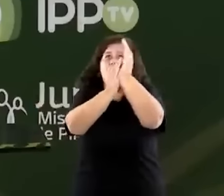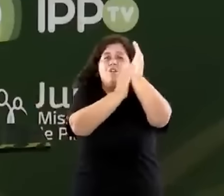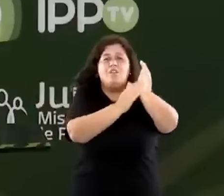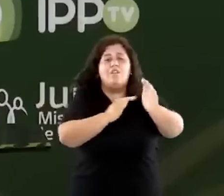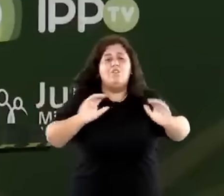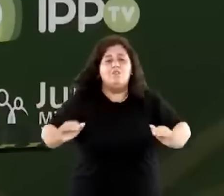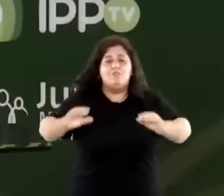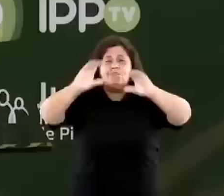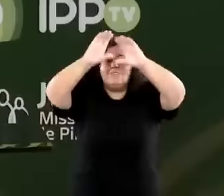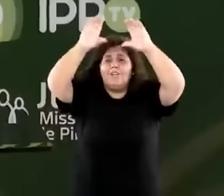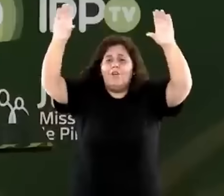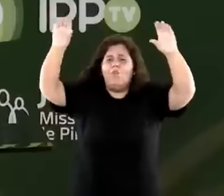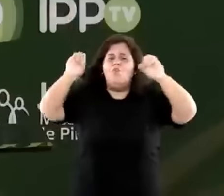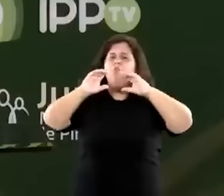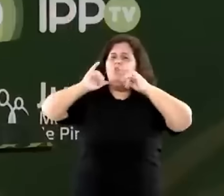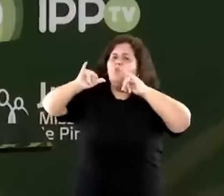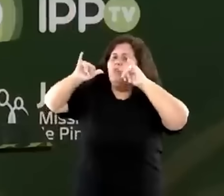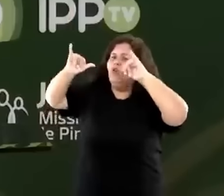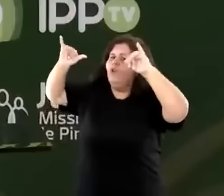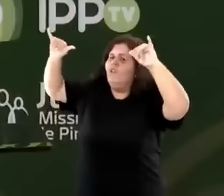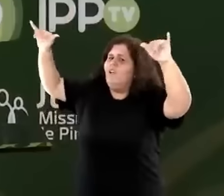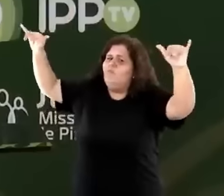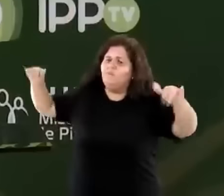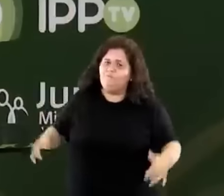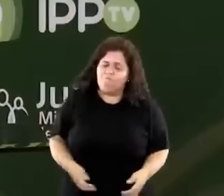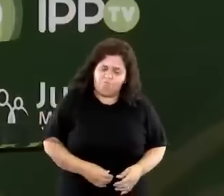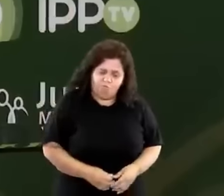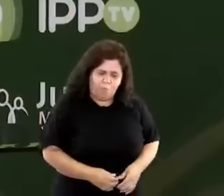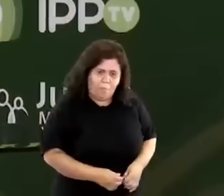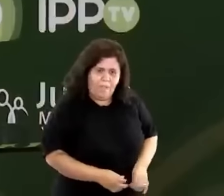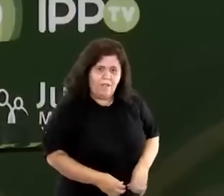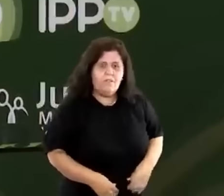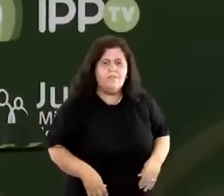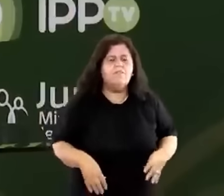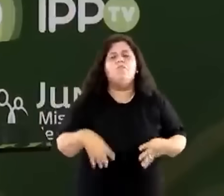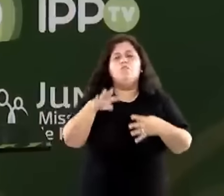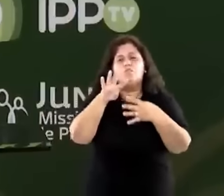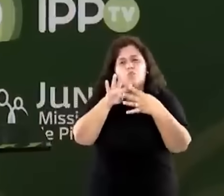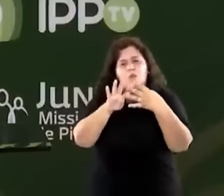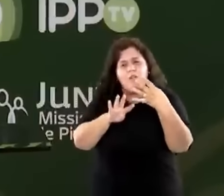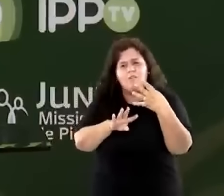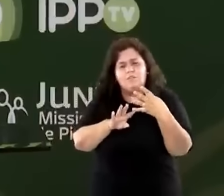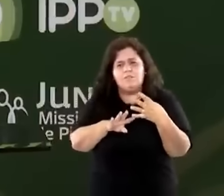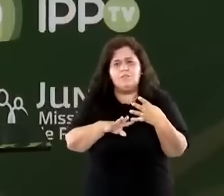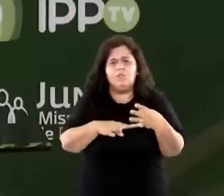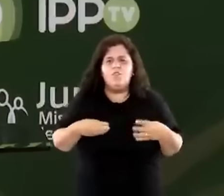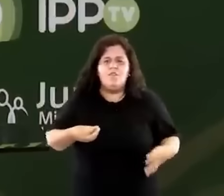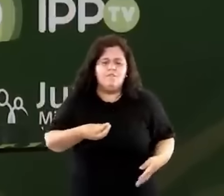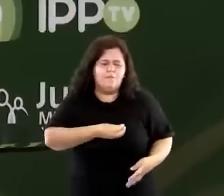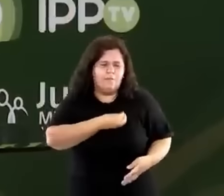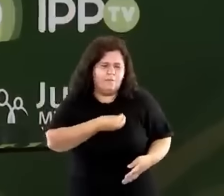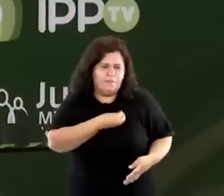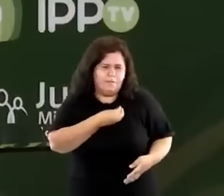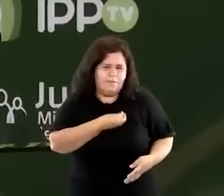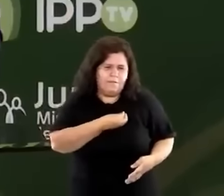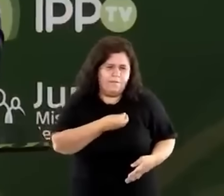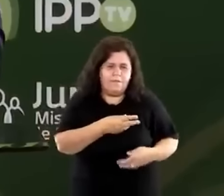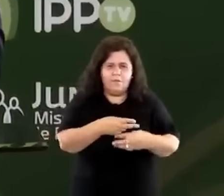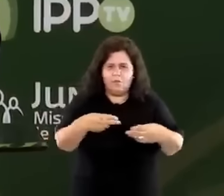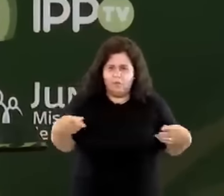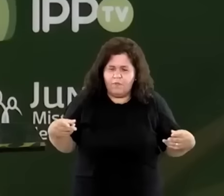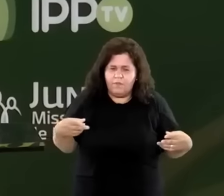proclama porque o que que eles fazem veja comigo por gentileza o que que eles estão proclamando Você pode ler comigo o